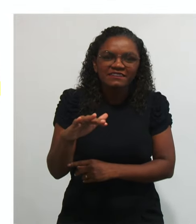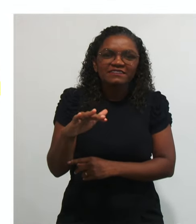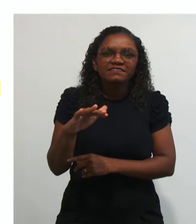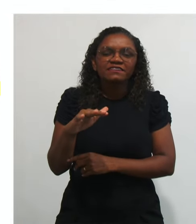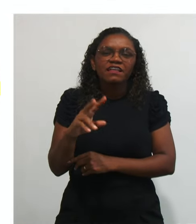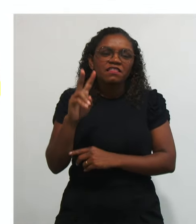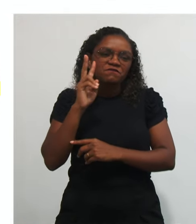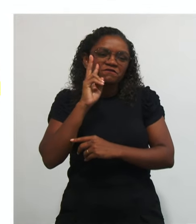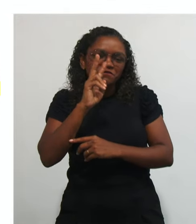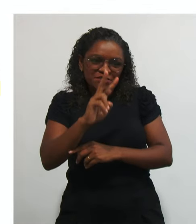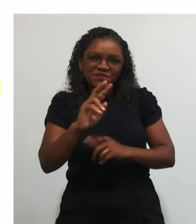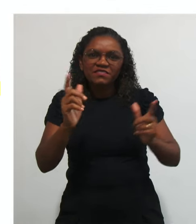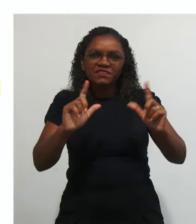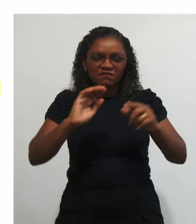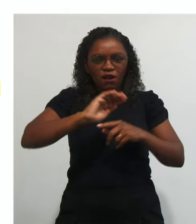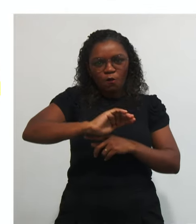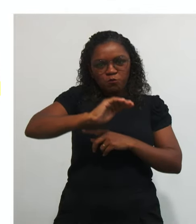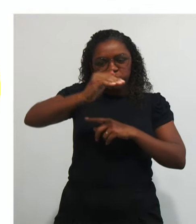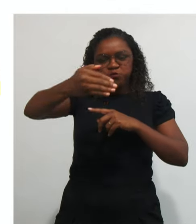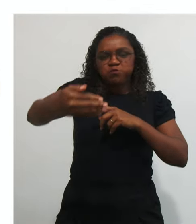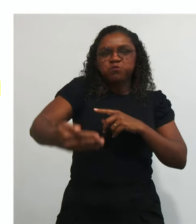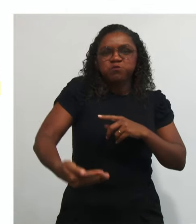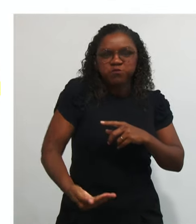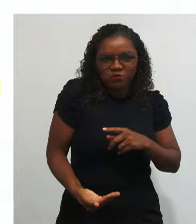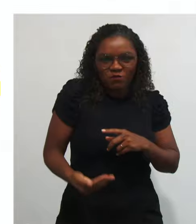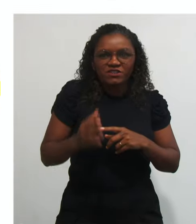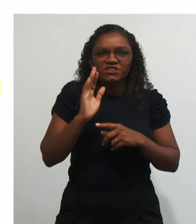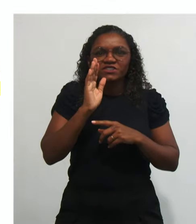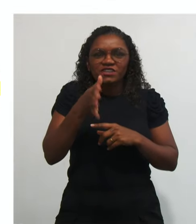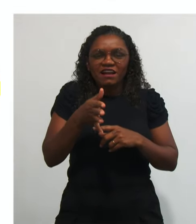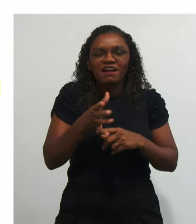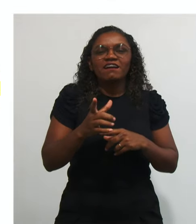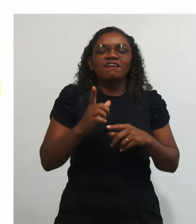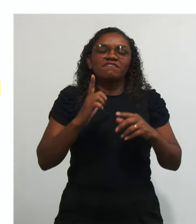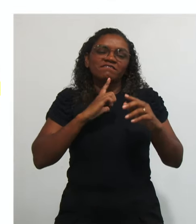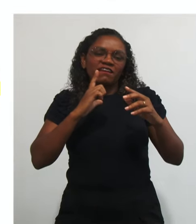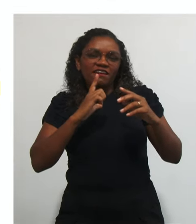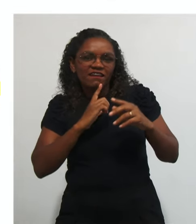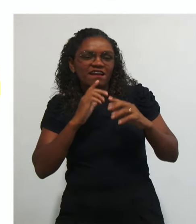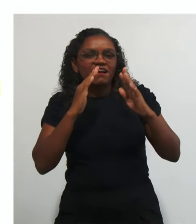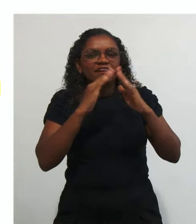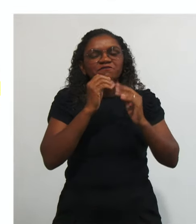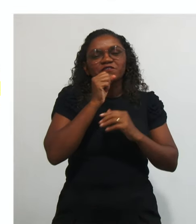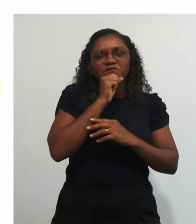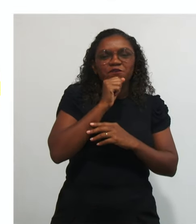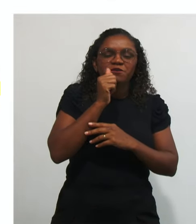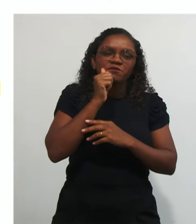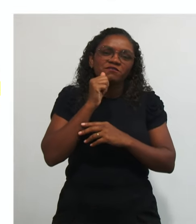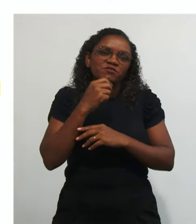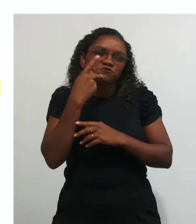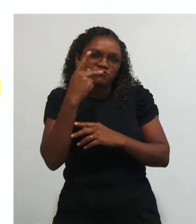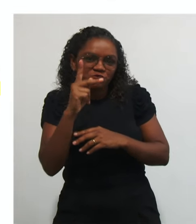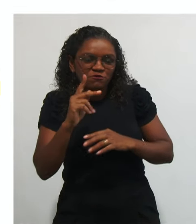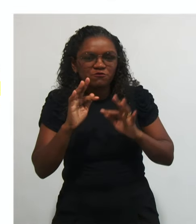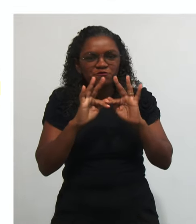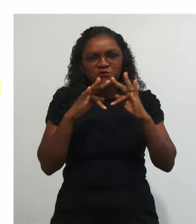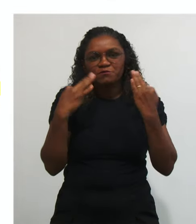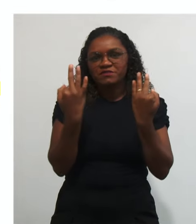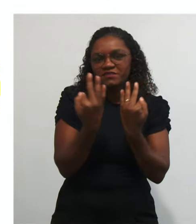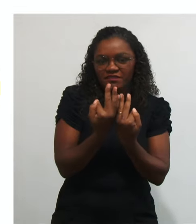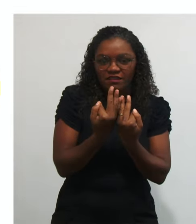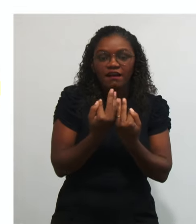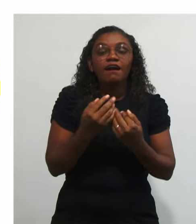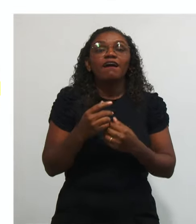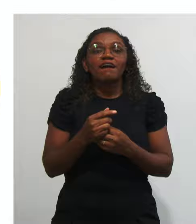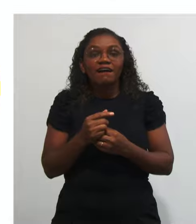viu esse tipo de aparelho na casa de um parente dos seus avós e aí você pode falar ah professor já cheguei a ter esse modelo